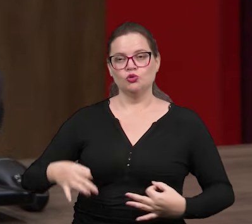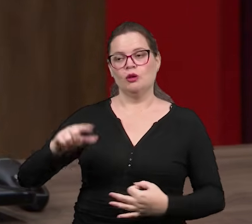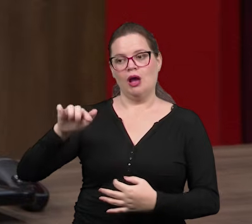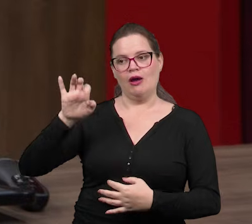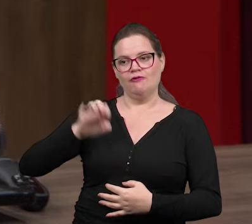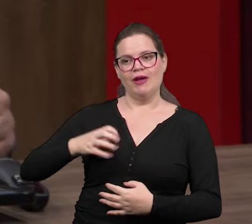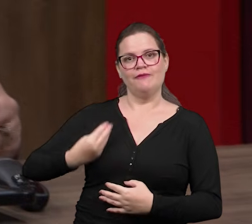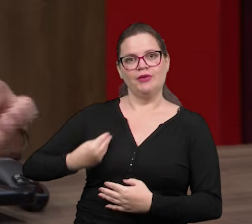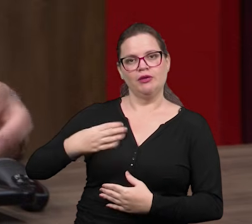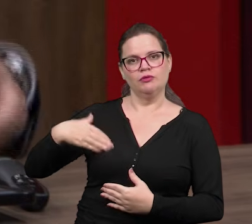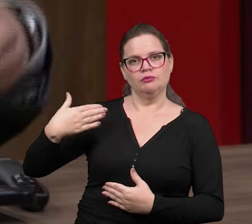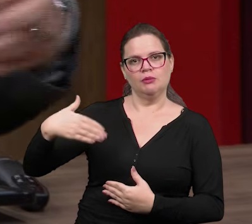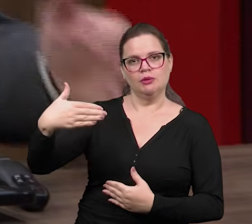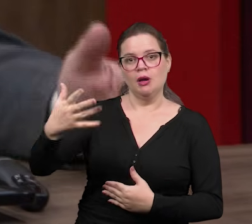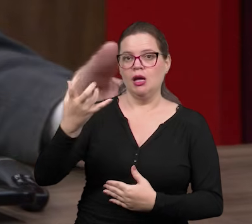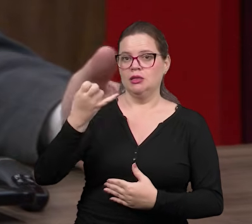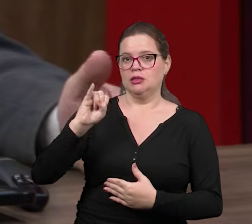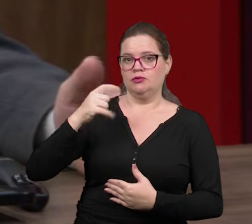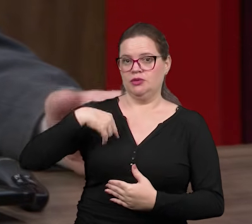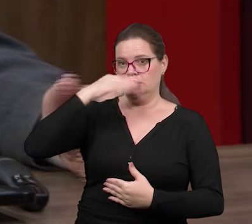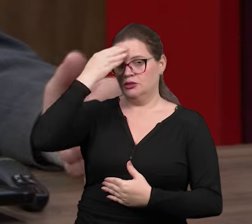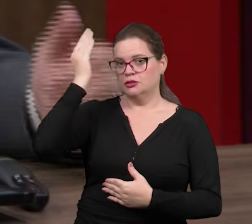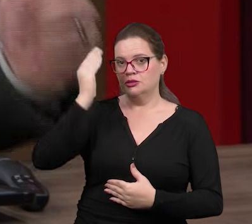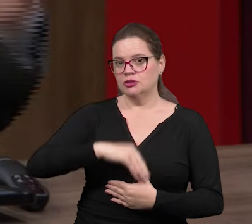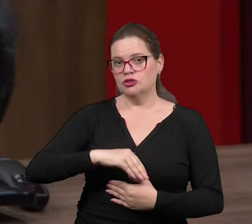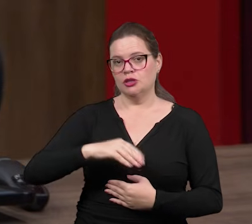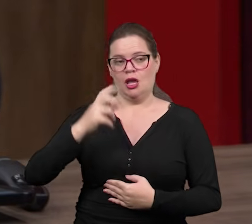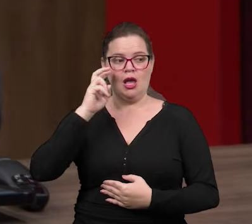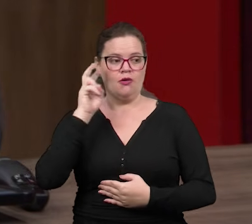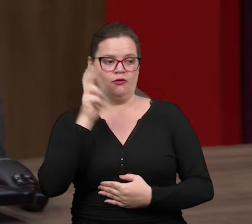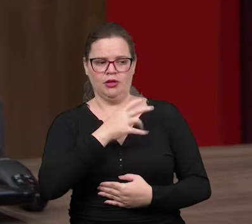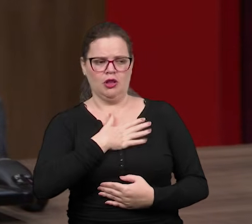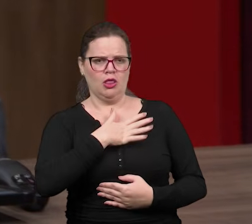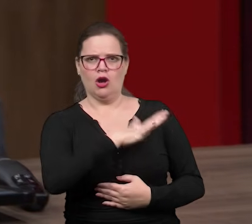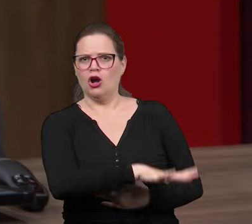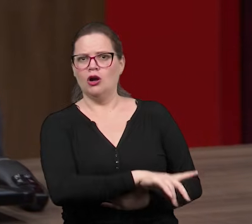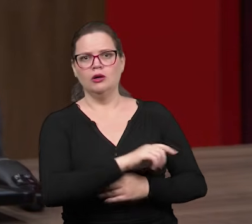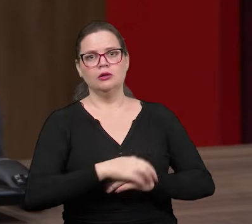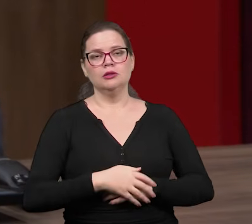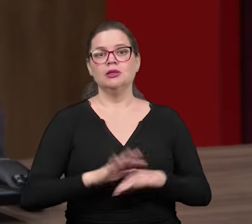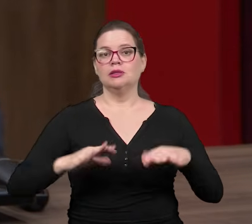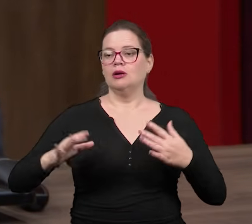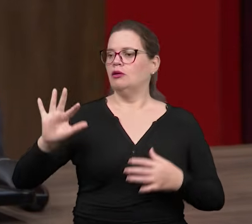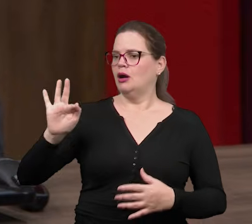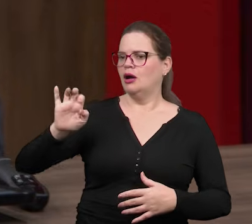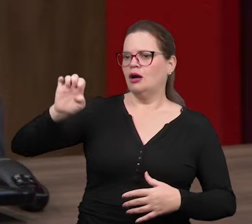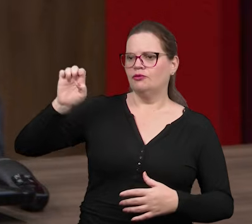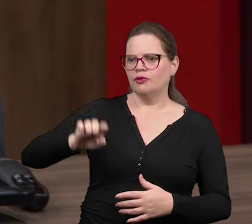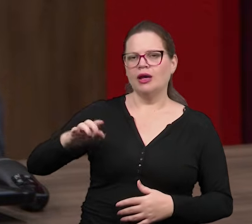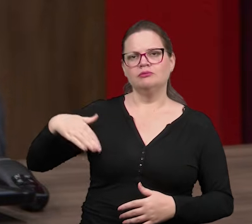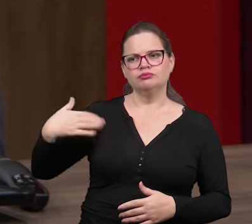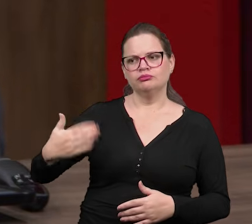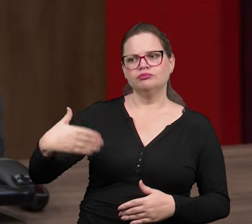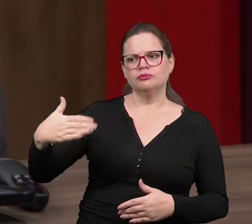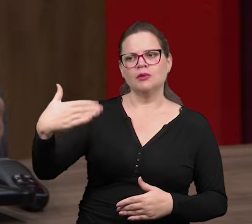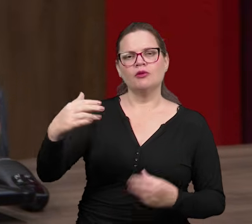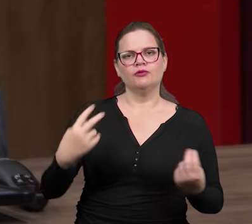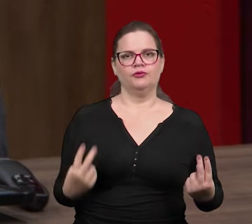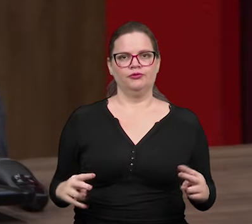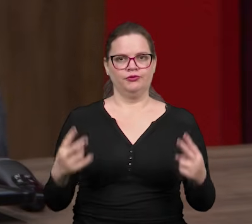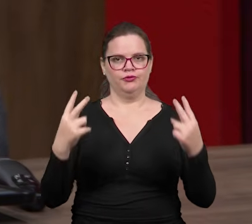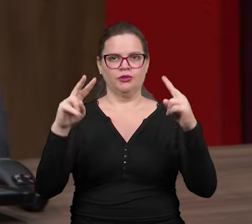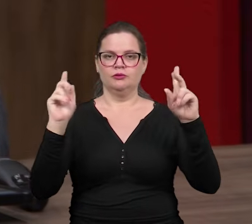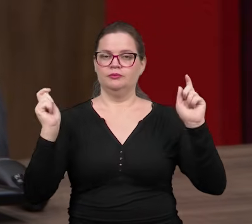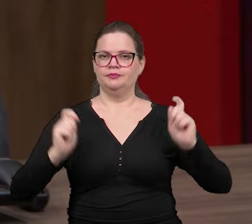se você voltar atrás, a minha alma não tem prazer nele. Então, a fé na nossa vida é o que vai nos conceder a vitória. E que vitória é